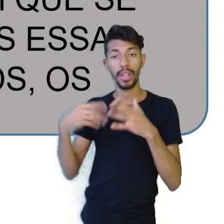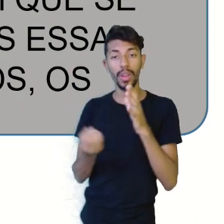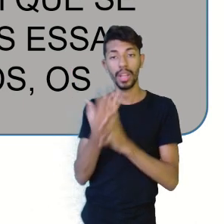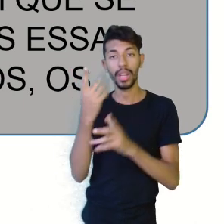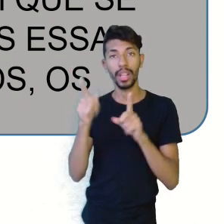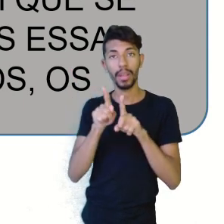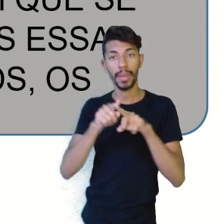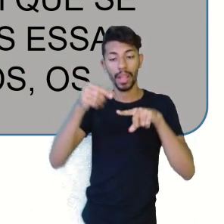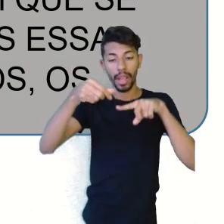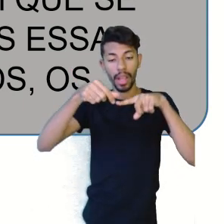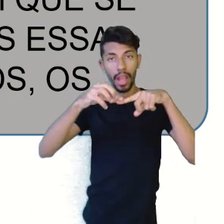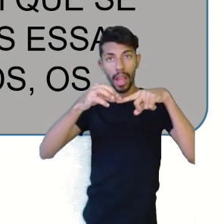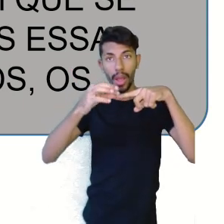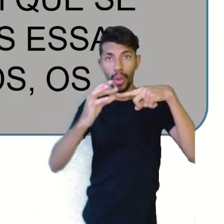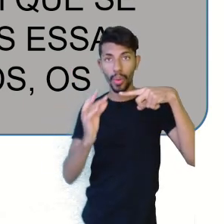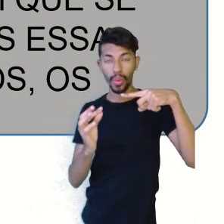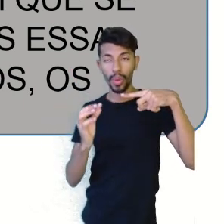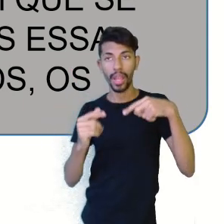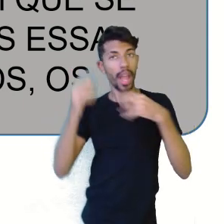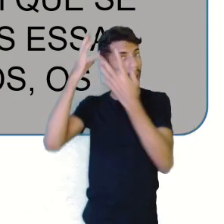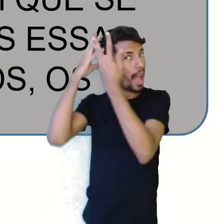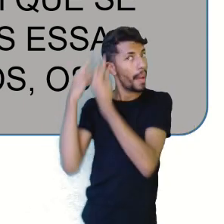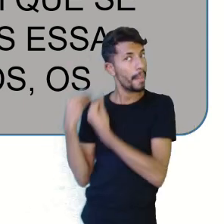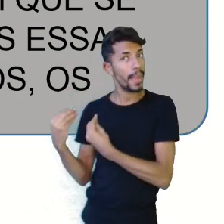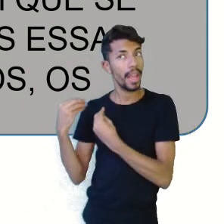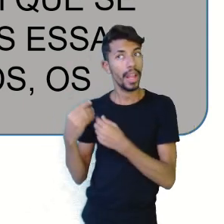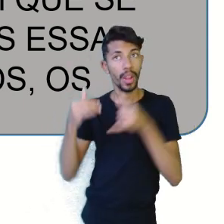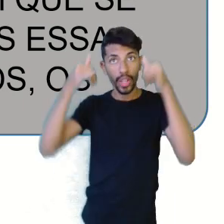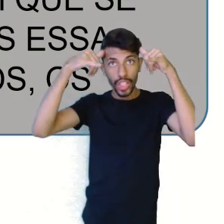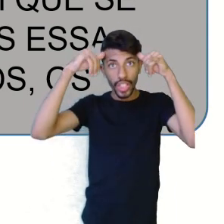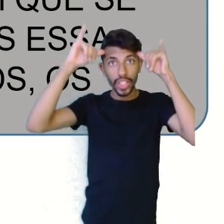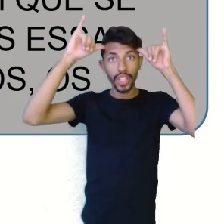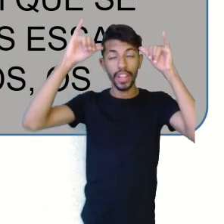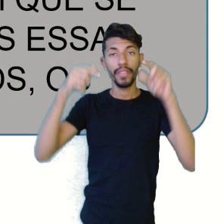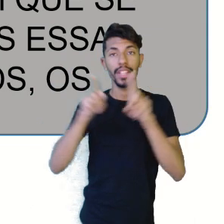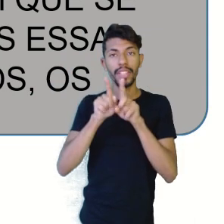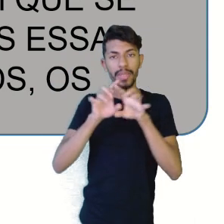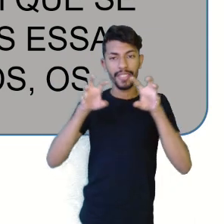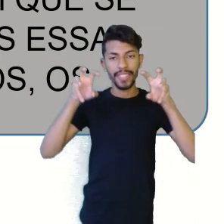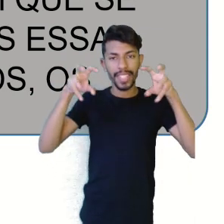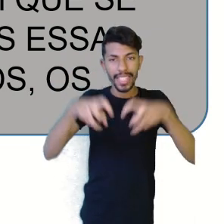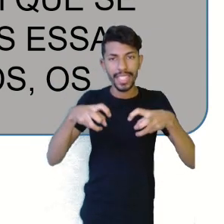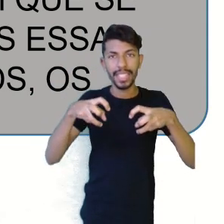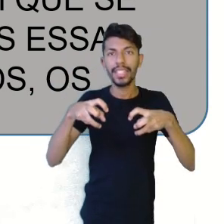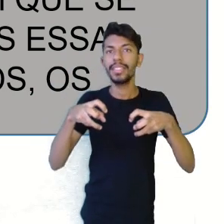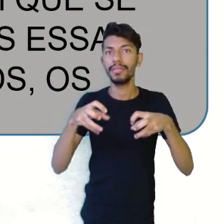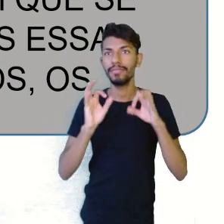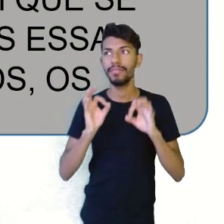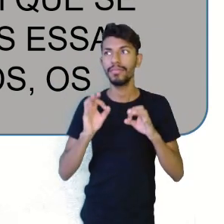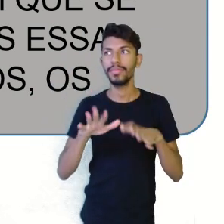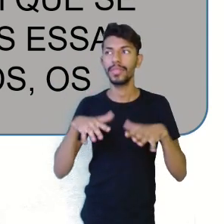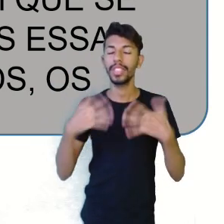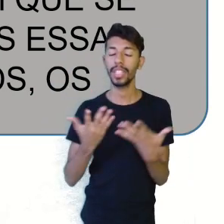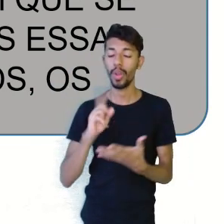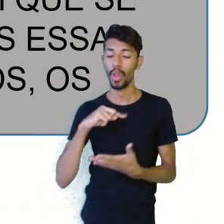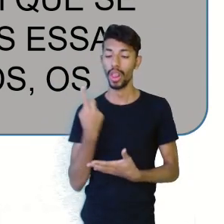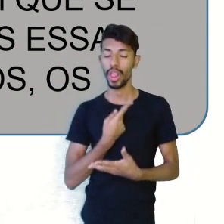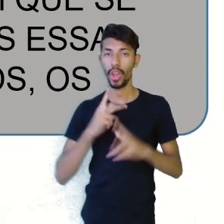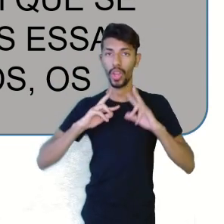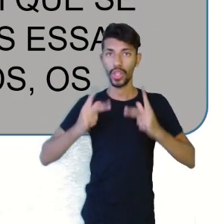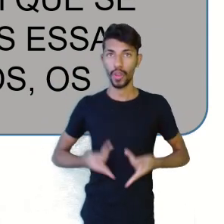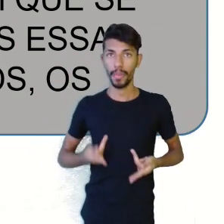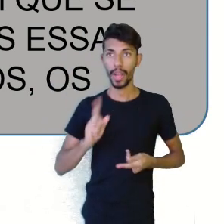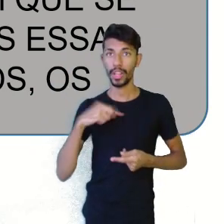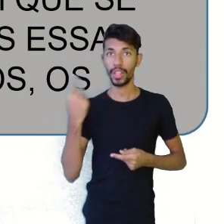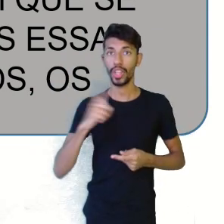os cabelos, os cascos, os chifres e as garras. Então, no caso de nós, seres humanos, nós temos